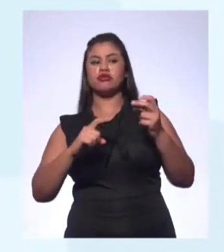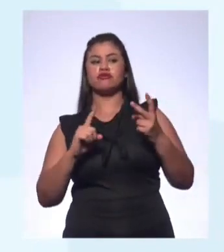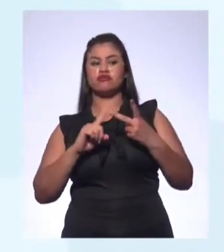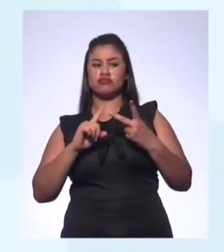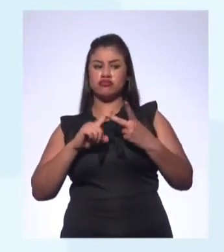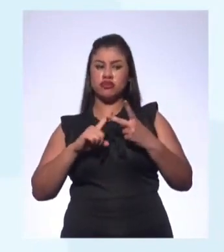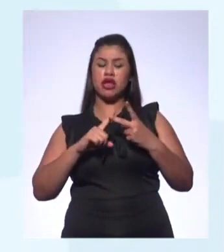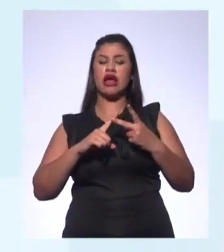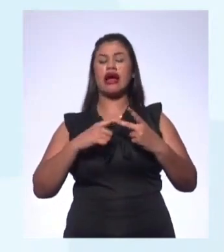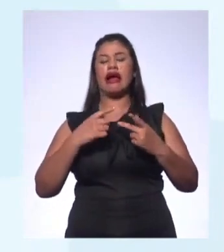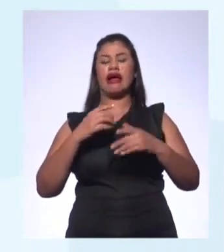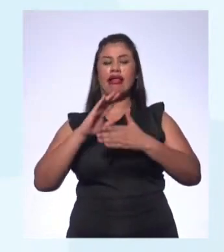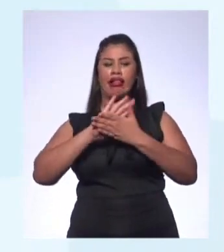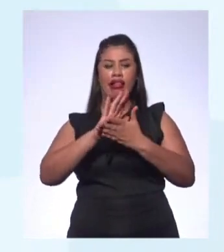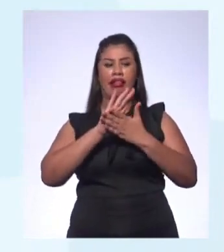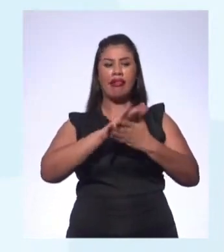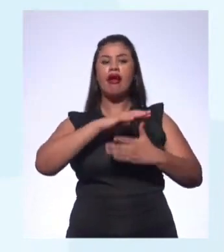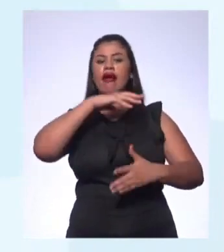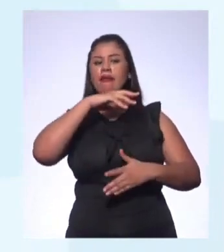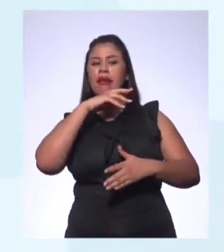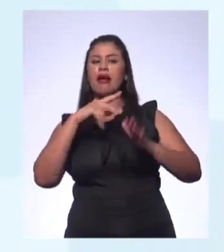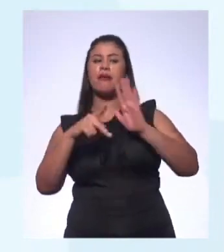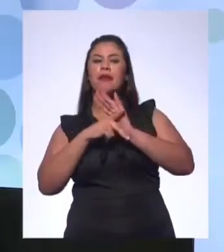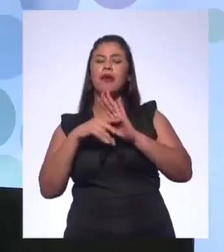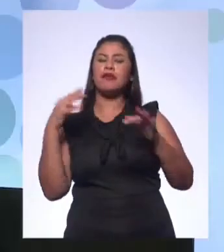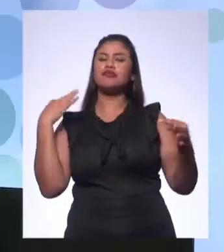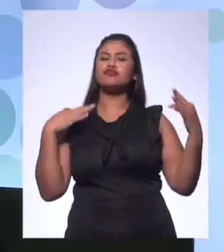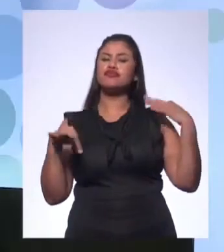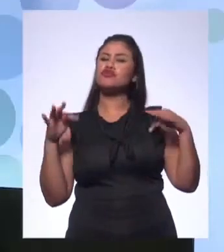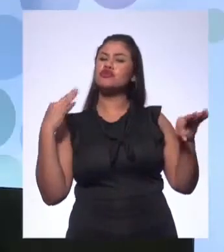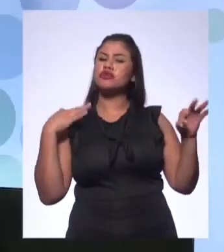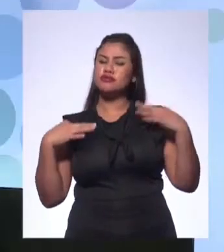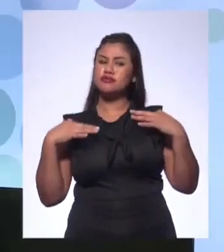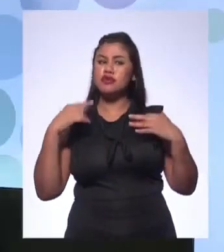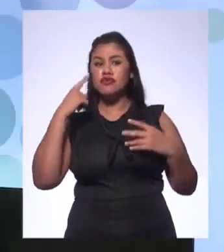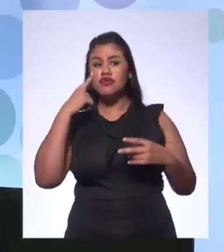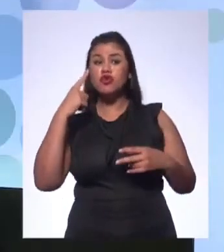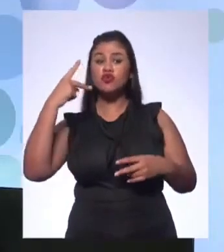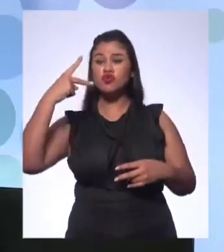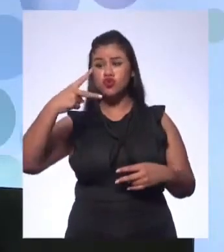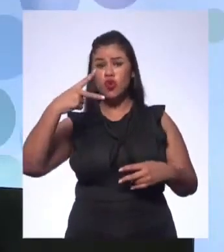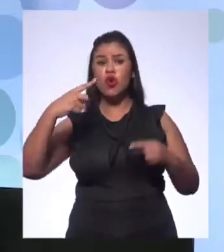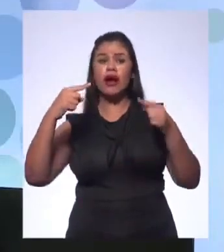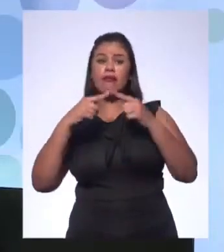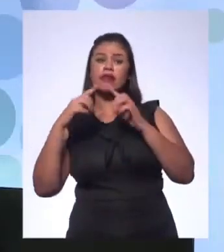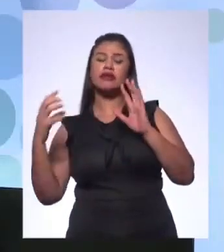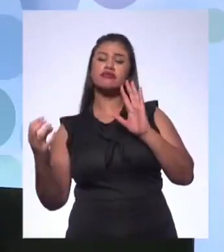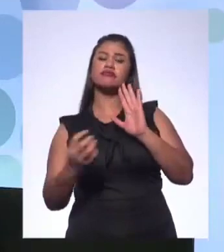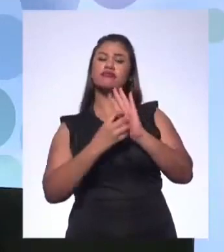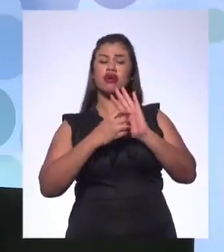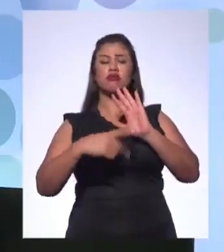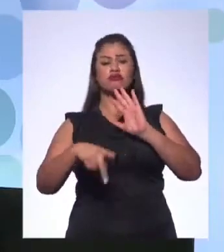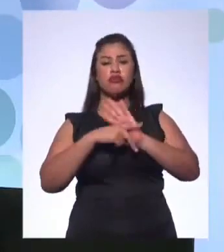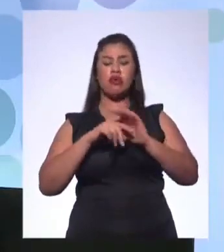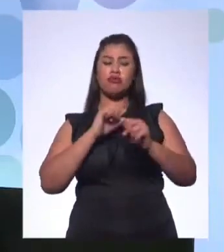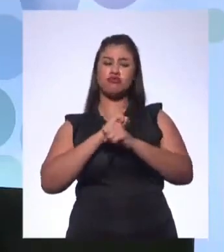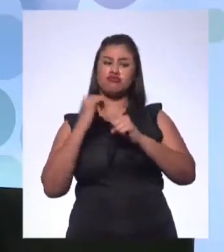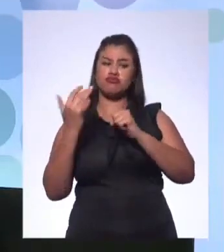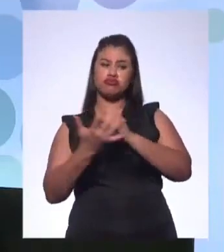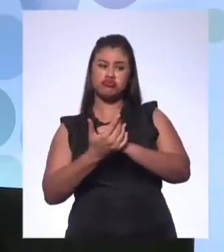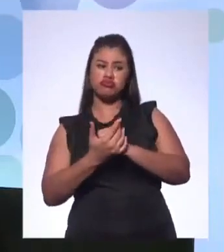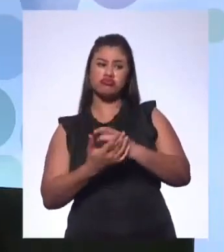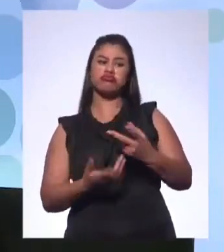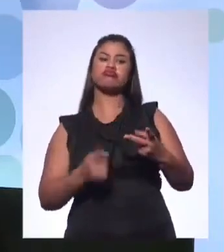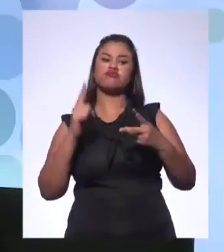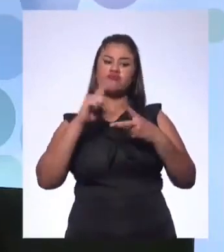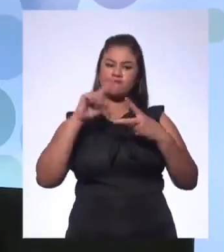para turismo. Então, eu quero trazer dois elementos que o impacto da pandemia acaba trazendo para a gente, né? O excesso de hábitos de